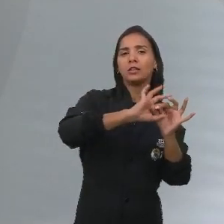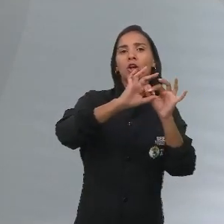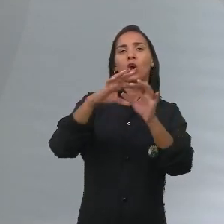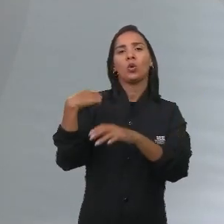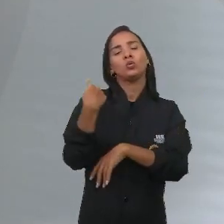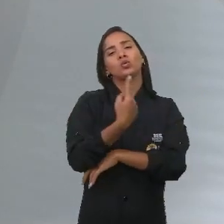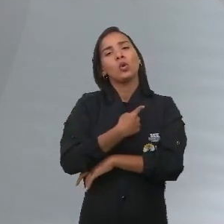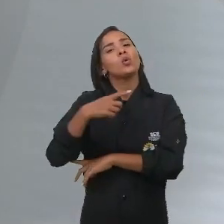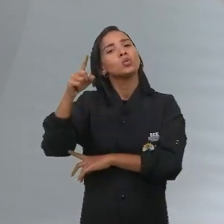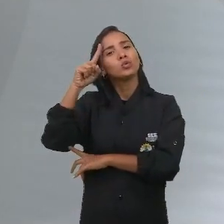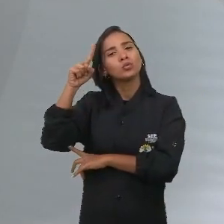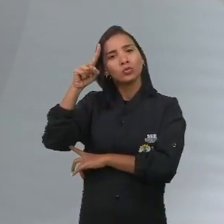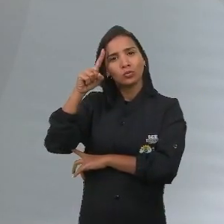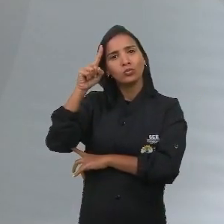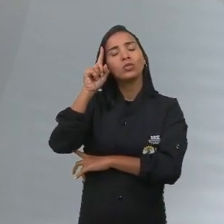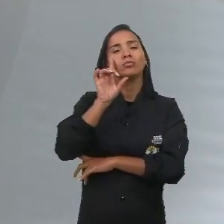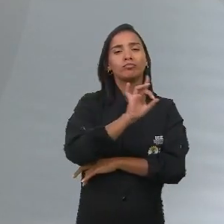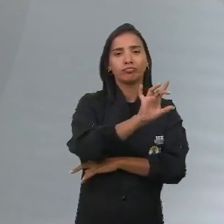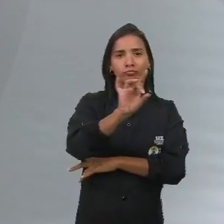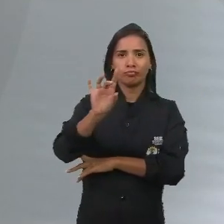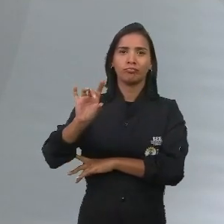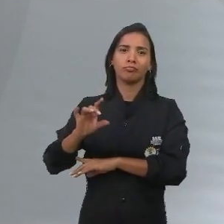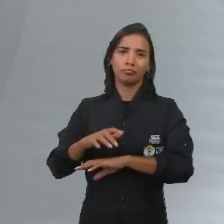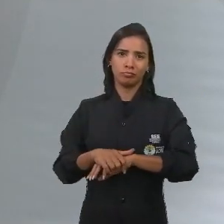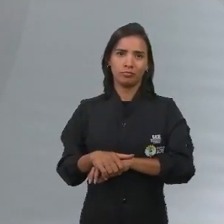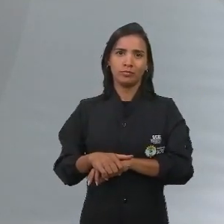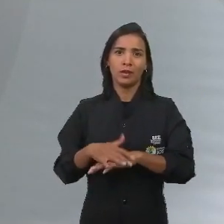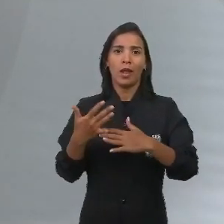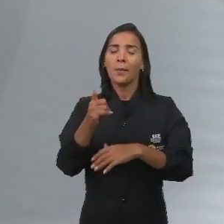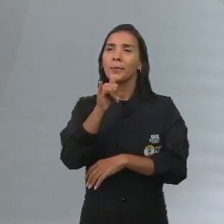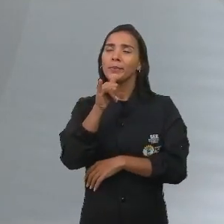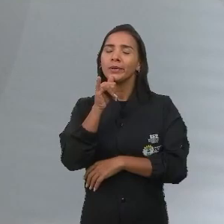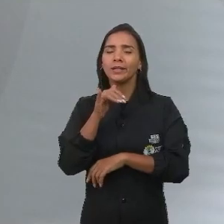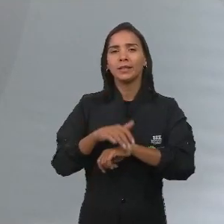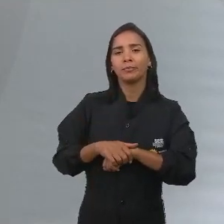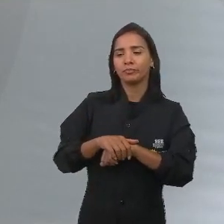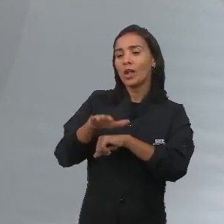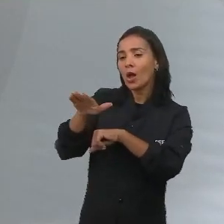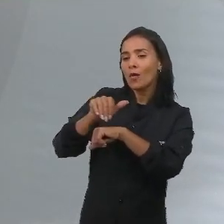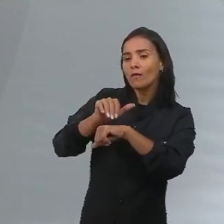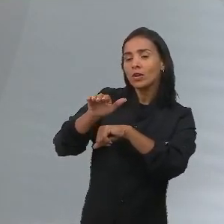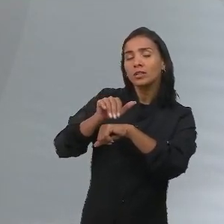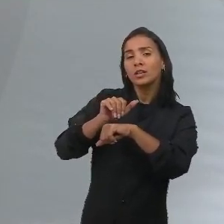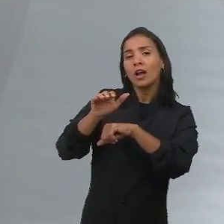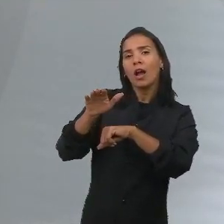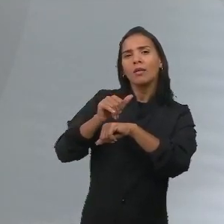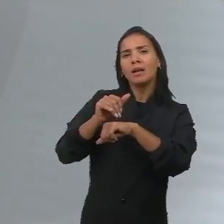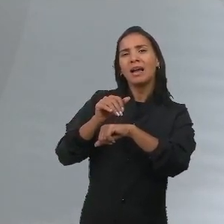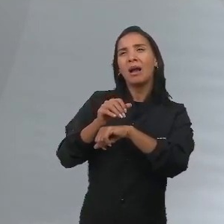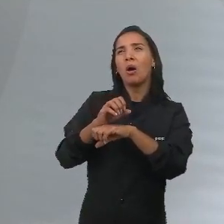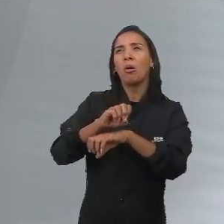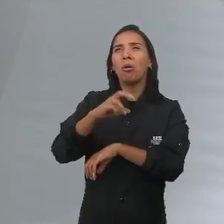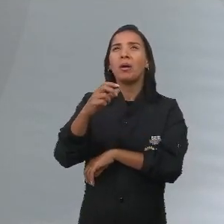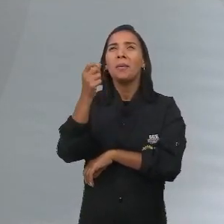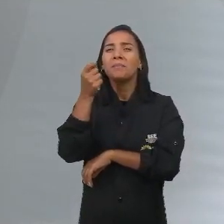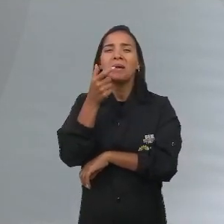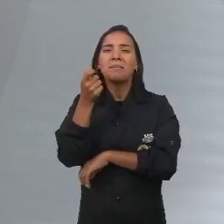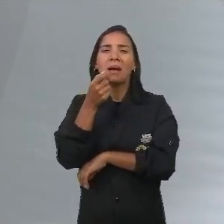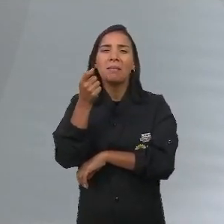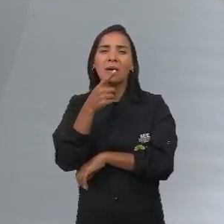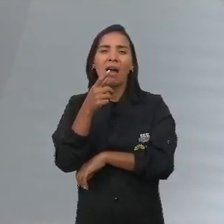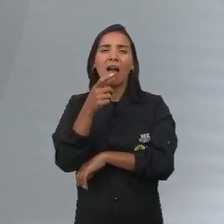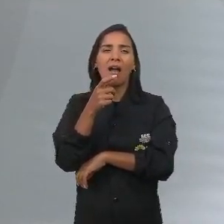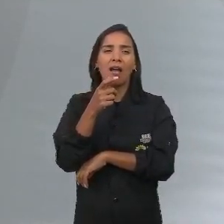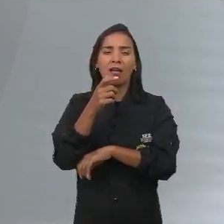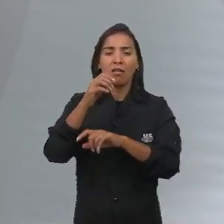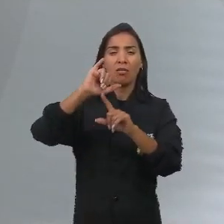a dia se eu digo Ah tava chamando um Ah era só uma piada estava xingando ali chamando